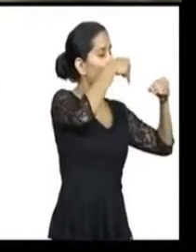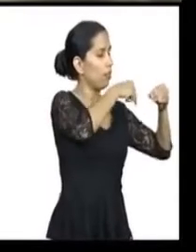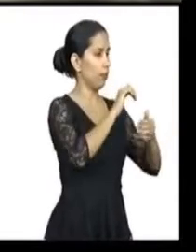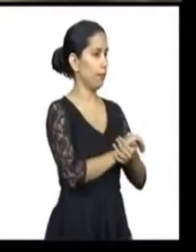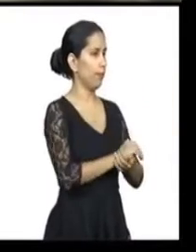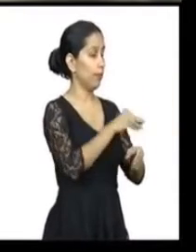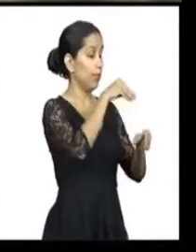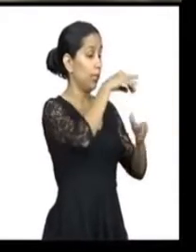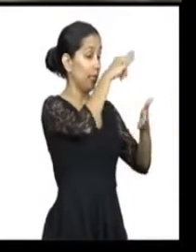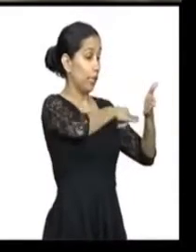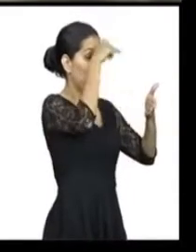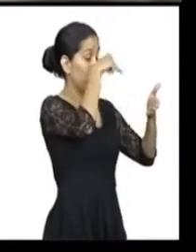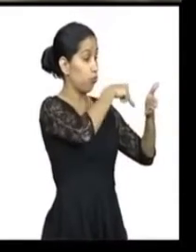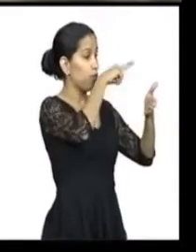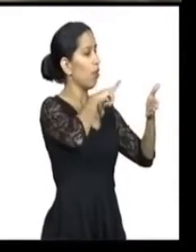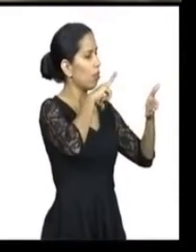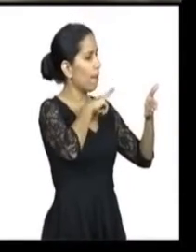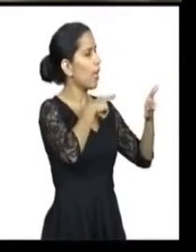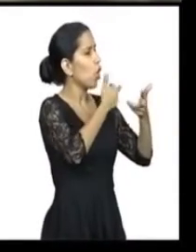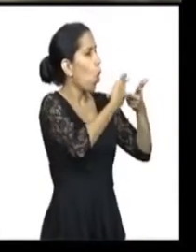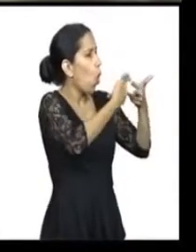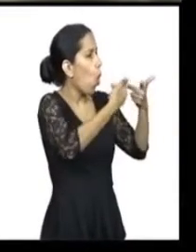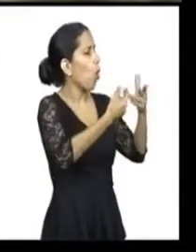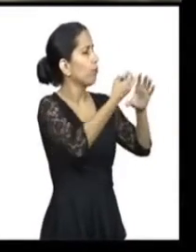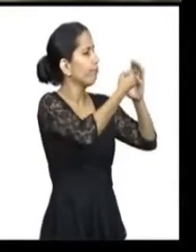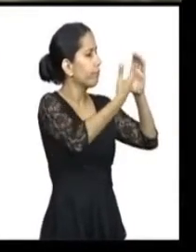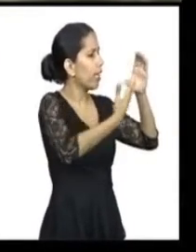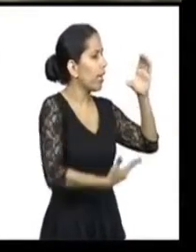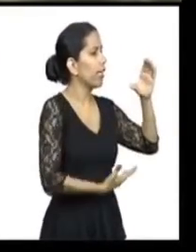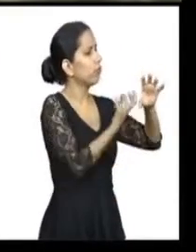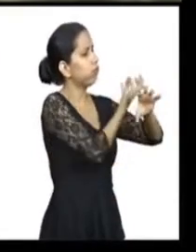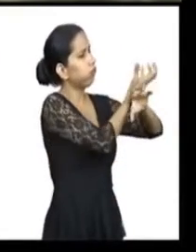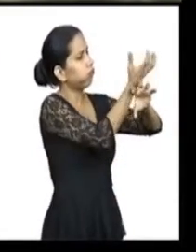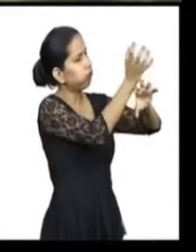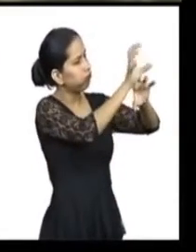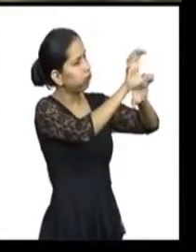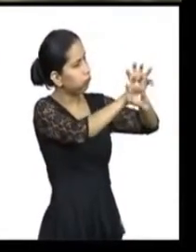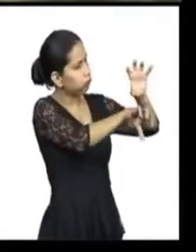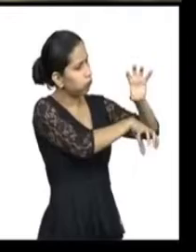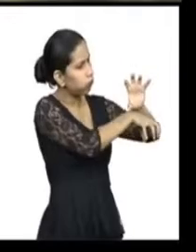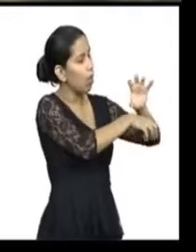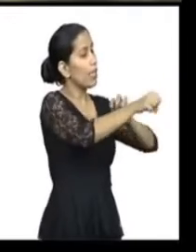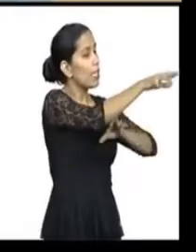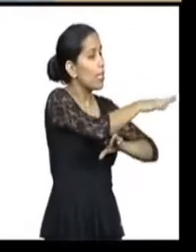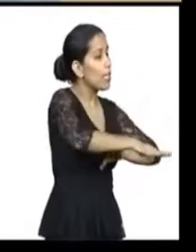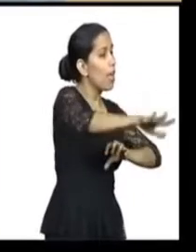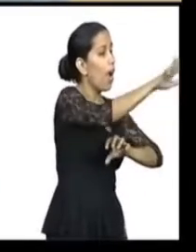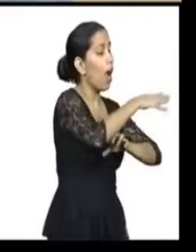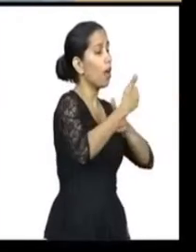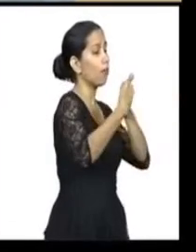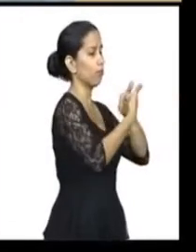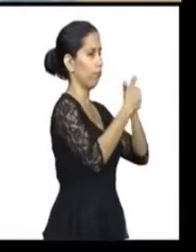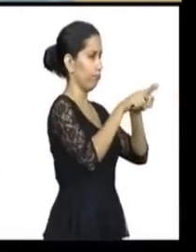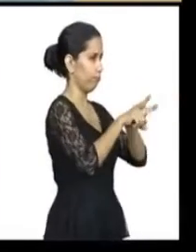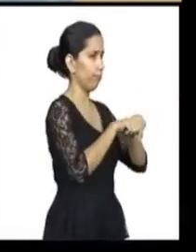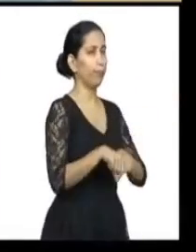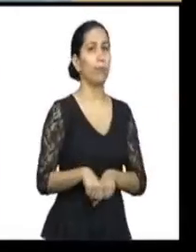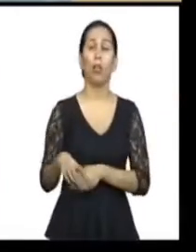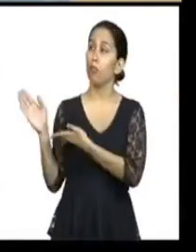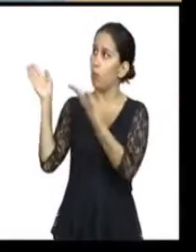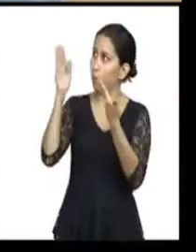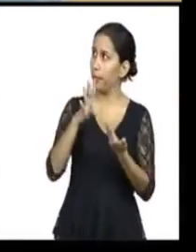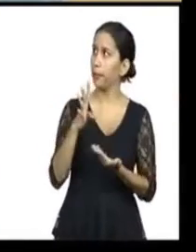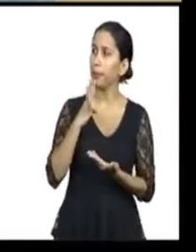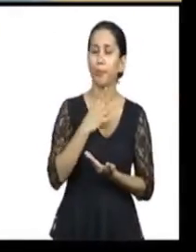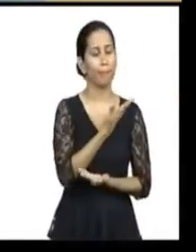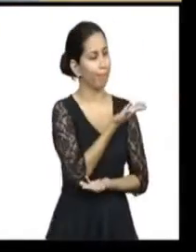informações necessárias, considerando os aspectos ambientais e a ocupação da área próxima da detonação. Bom, então vamos lá ver os